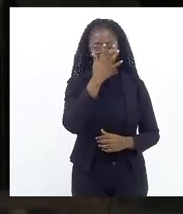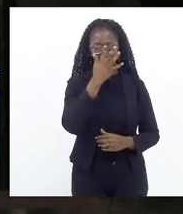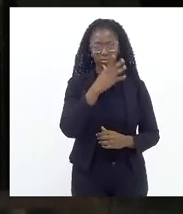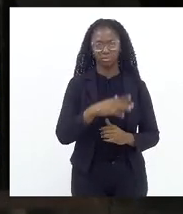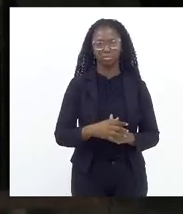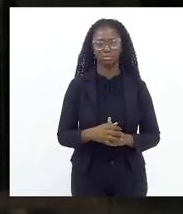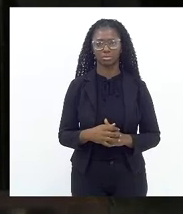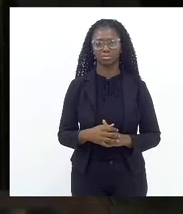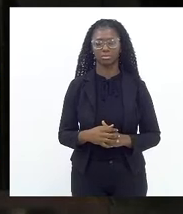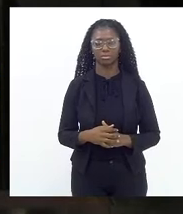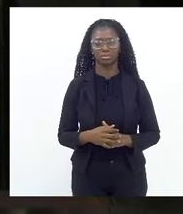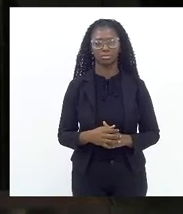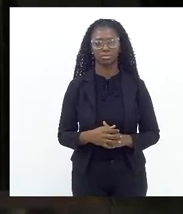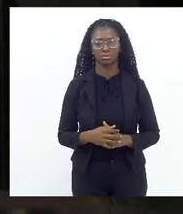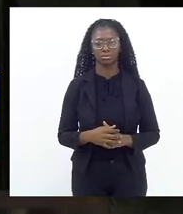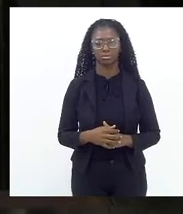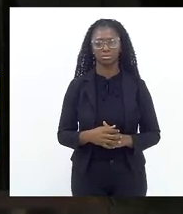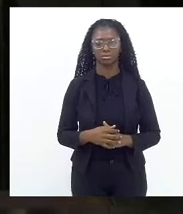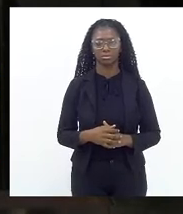aos